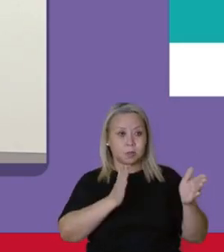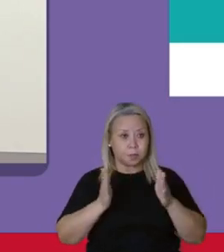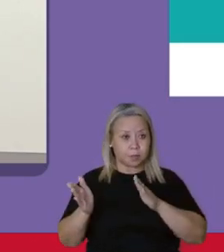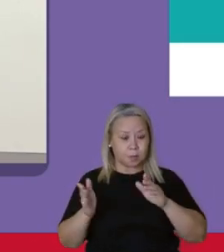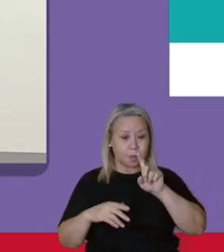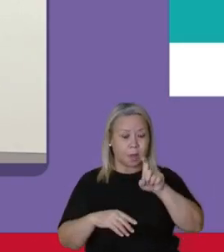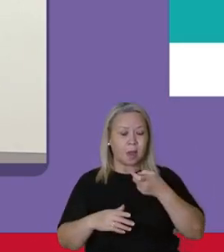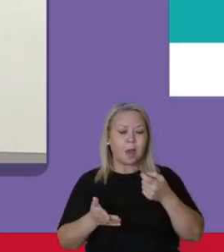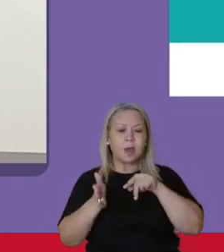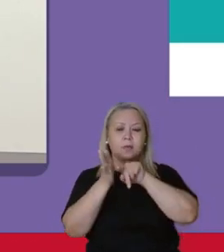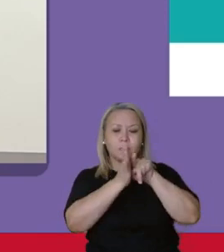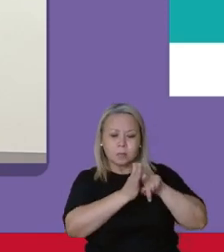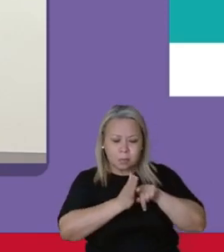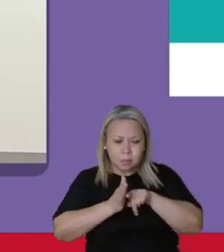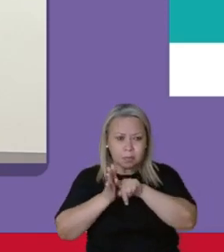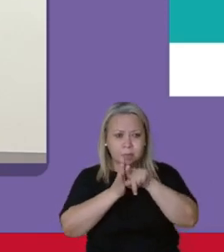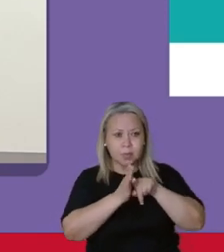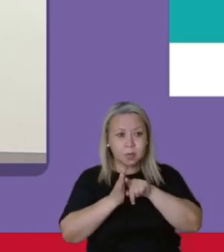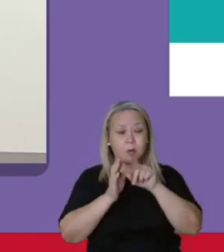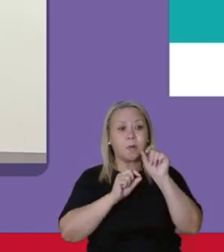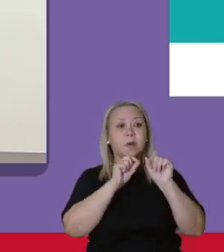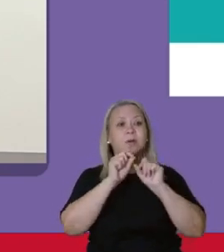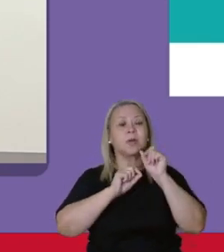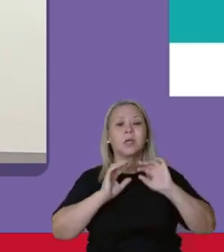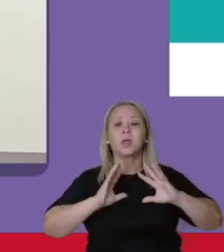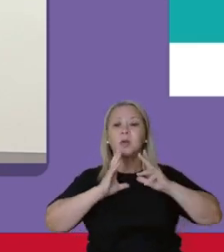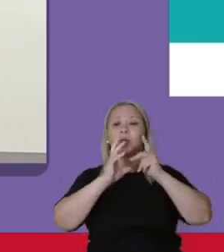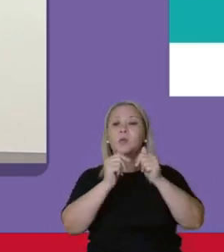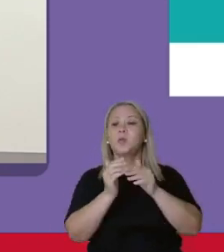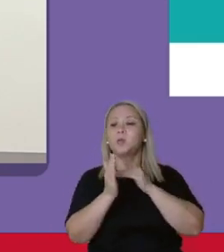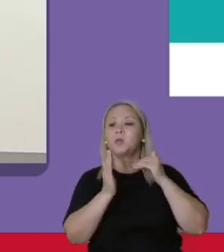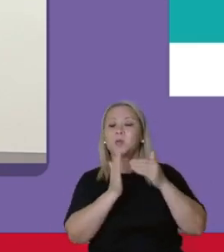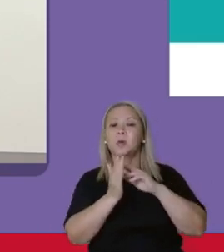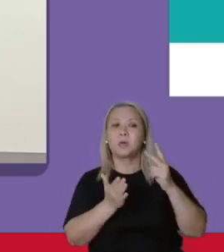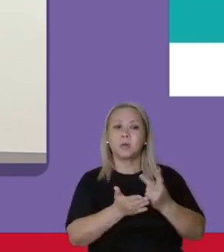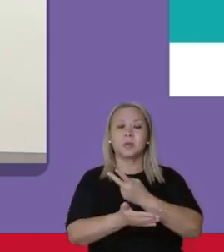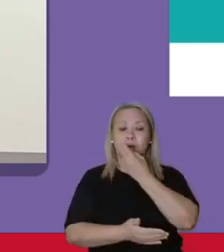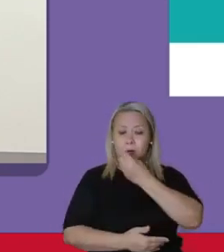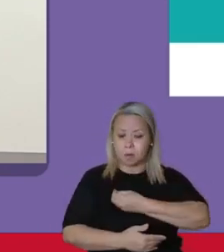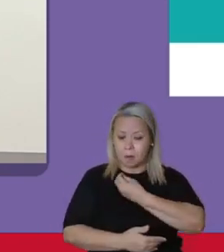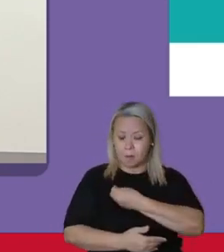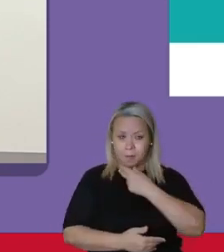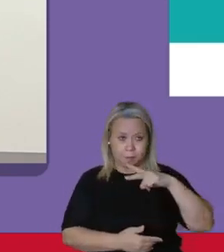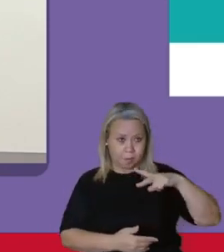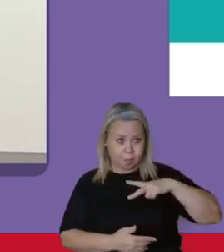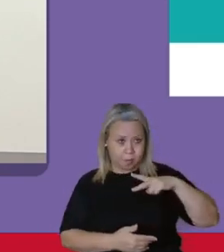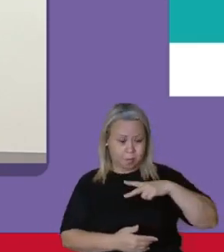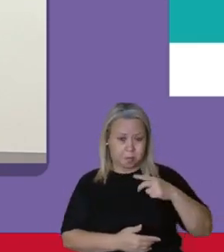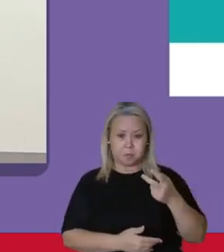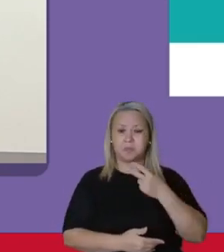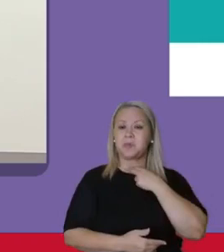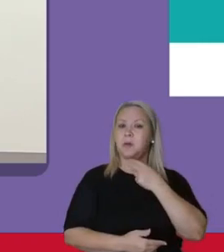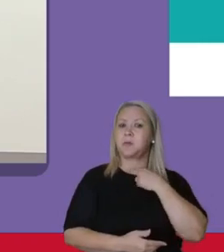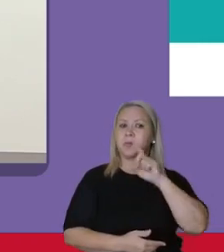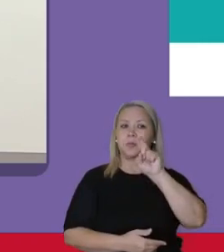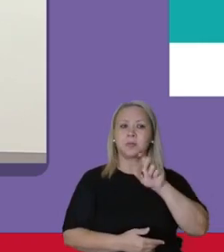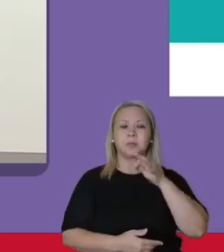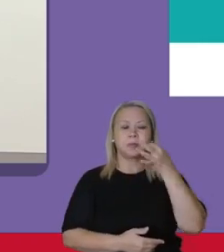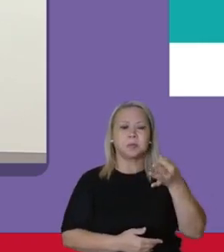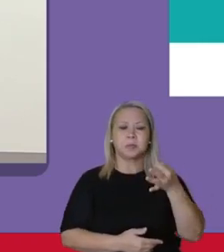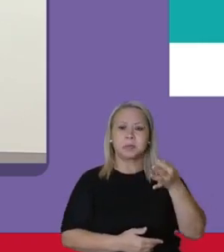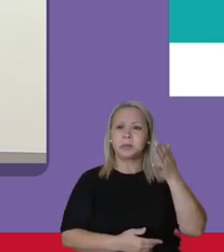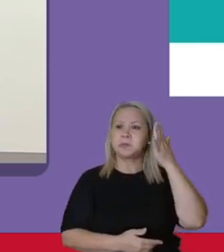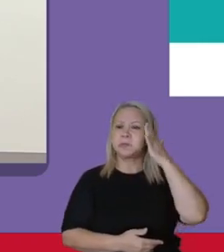o questionamento de que tudo que acontecia na vida pessoal não podia ser